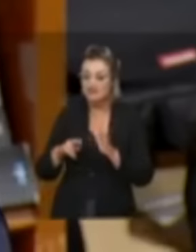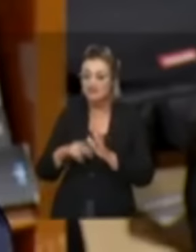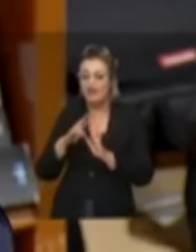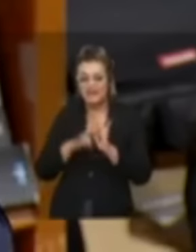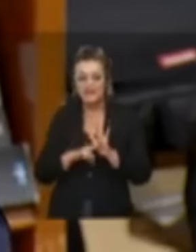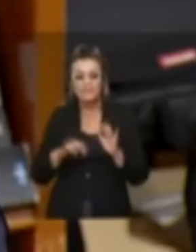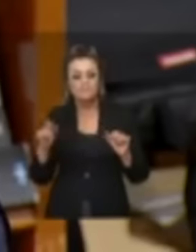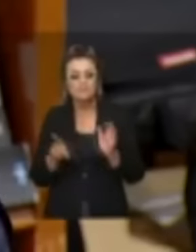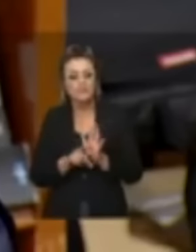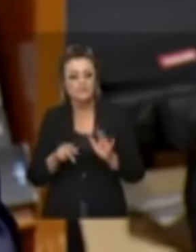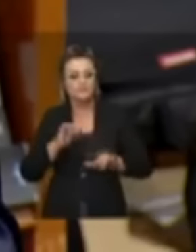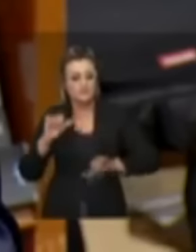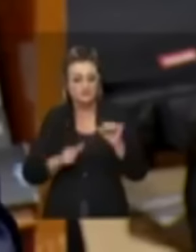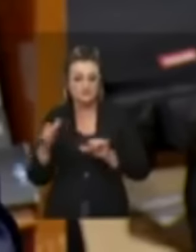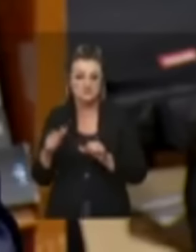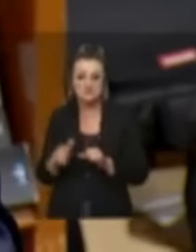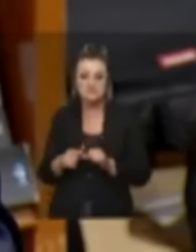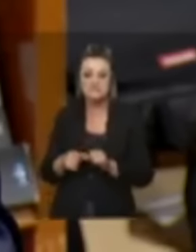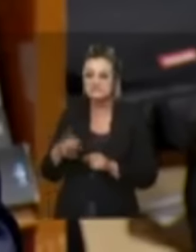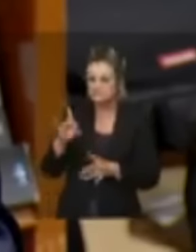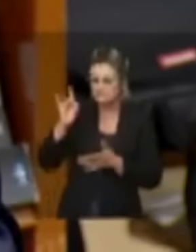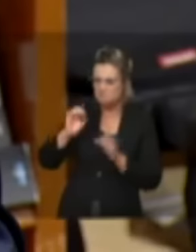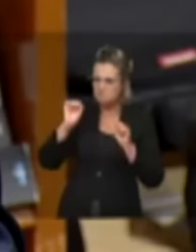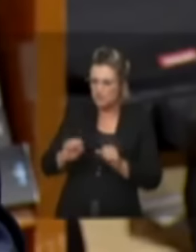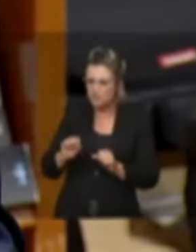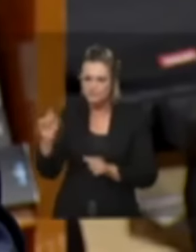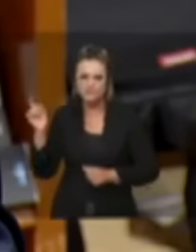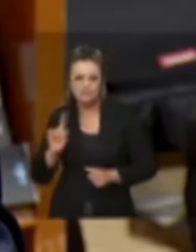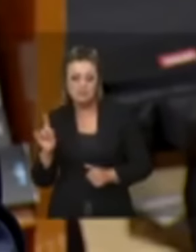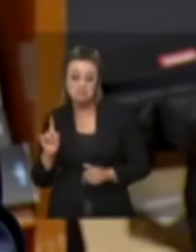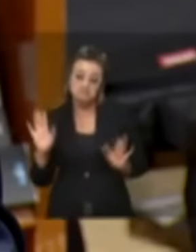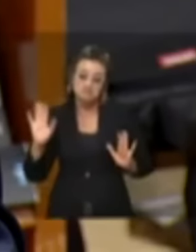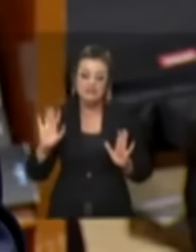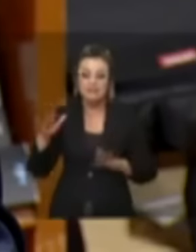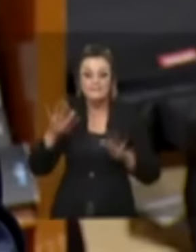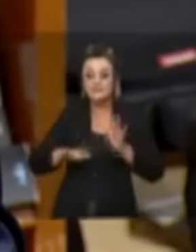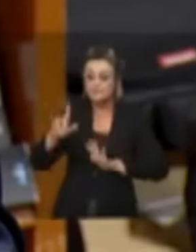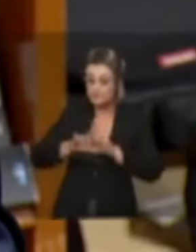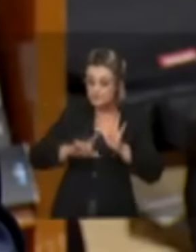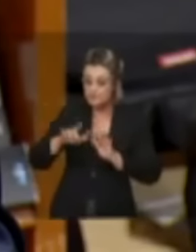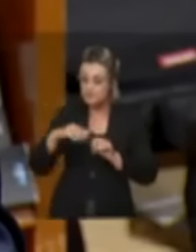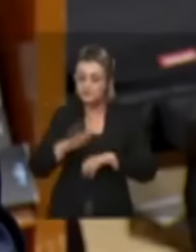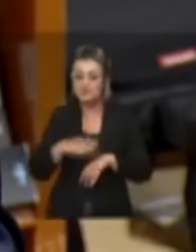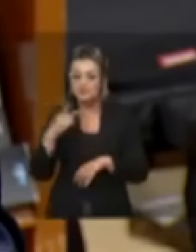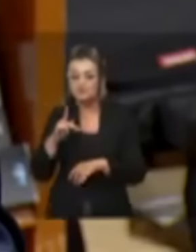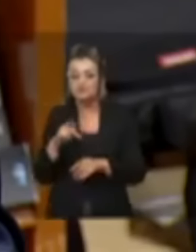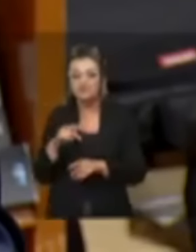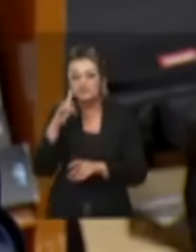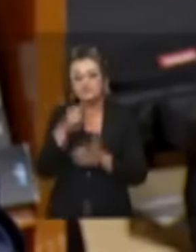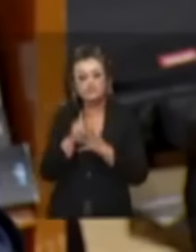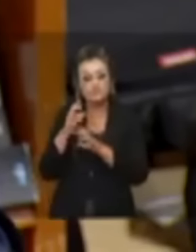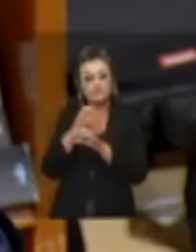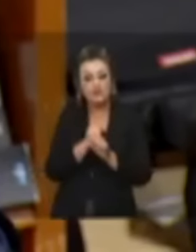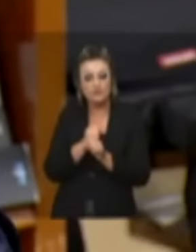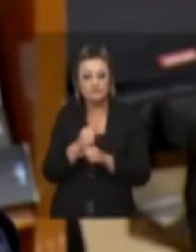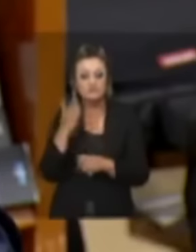estamos aqui discutindo se foi legítima ou não a opção do legislador de estabelecer que o cálculo só deveria se dar a partir